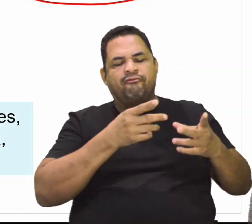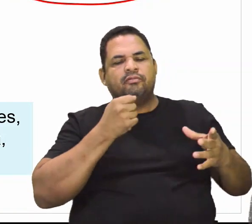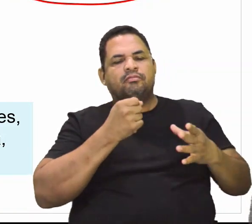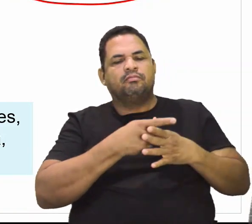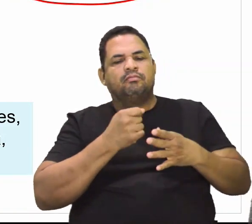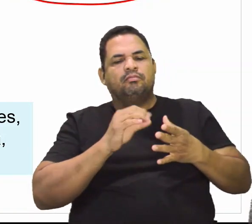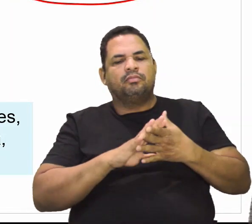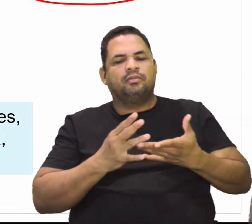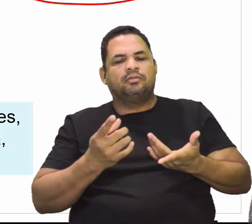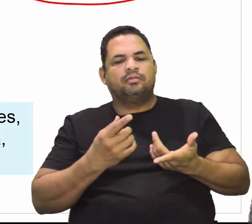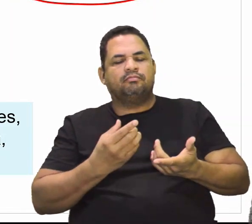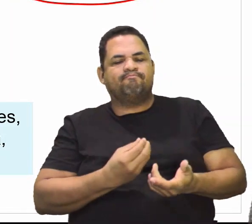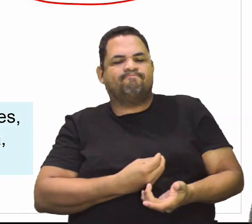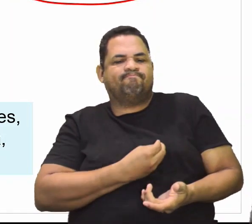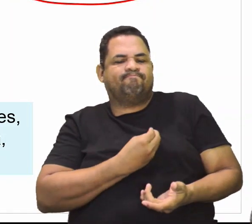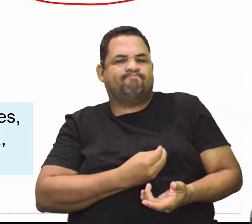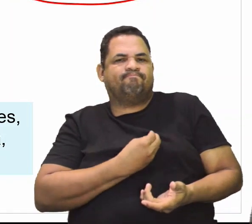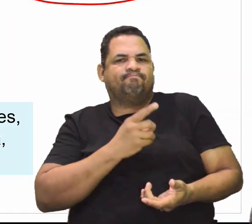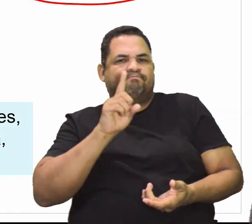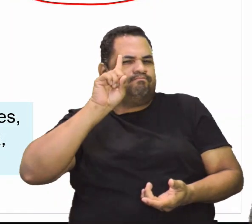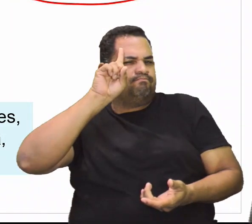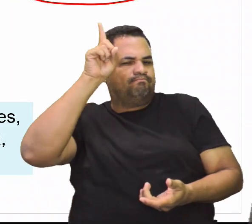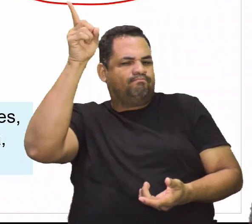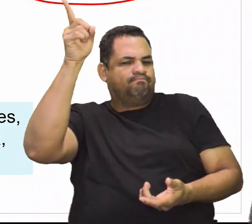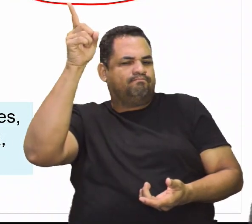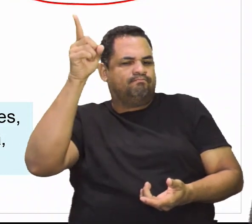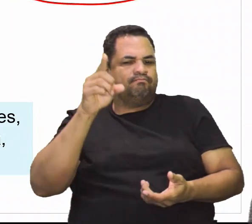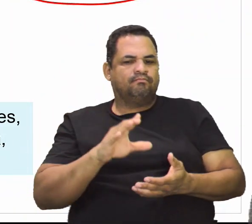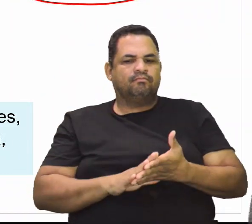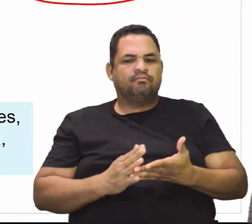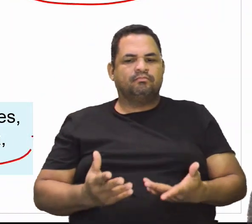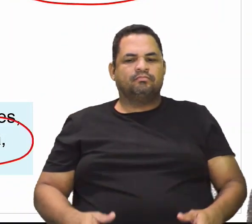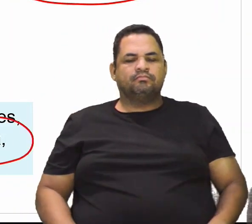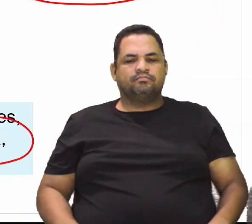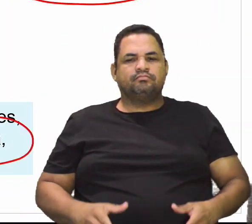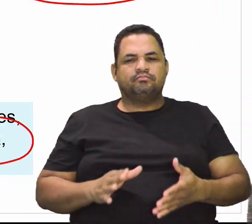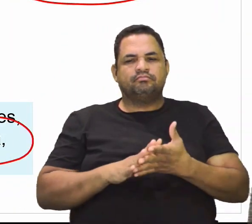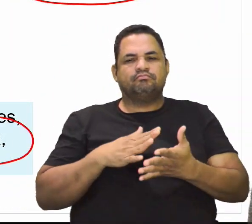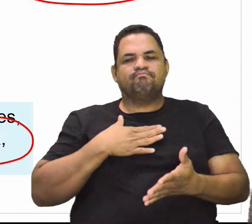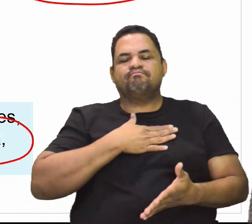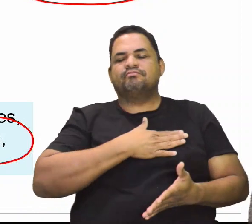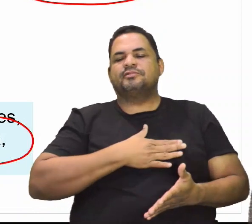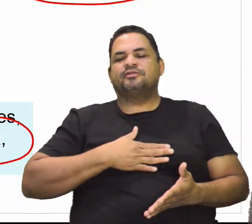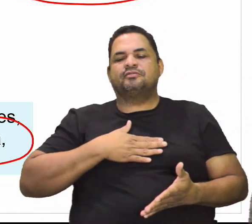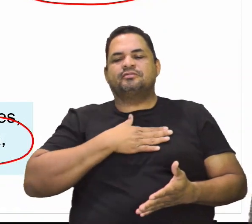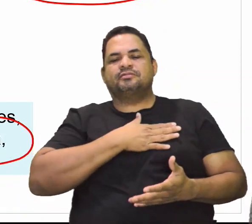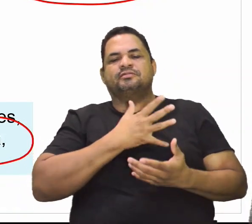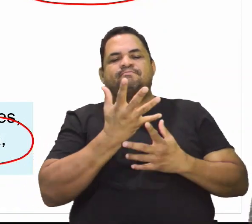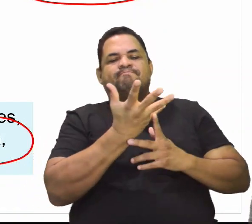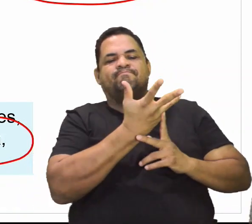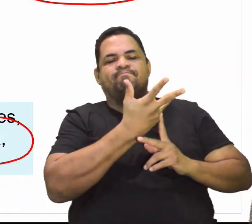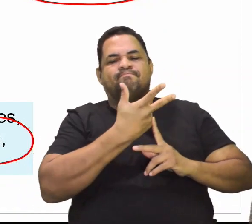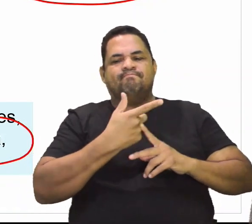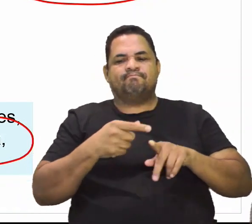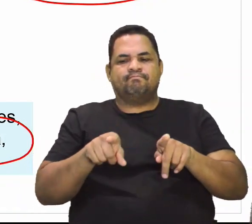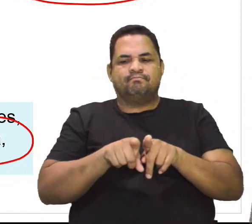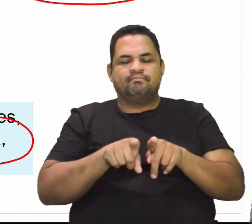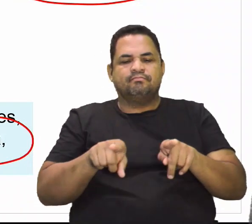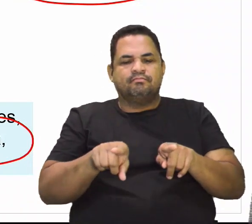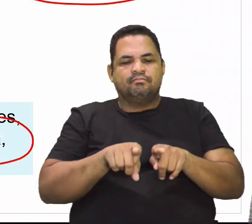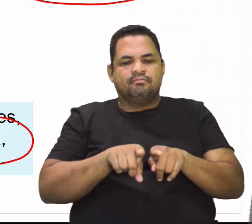é uma cultura ligada à vida intelectual, à apreciação artística, assim mesmo como